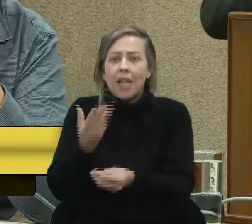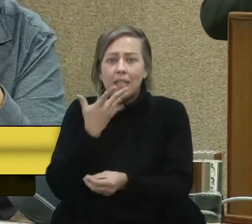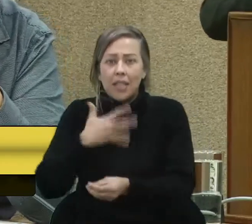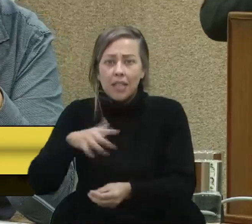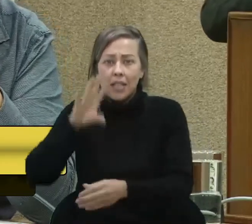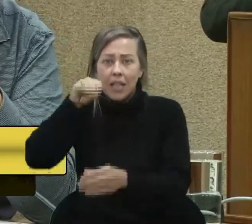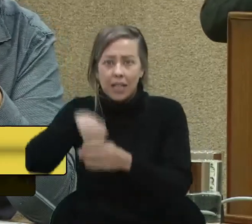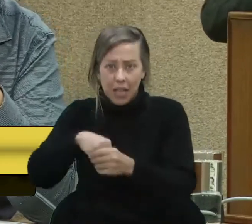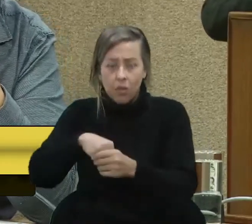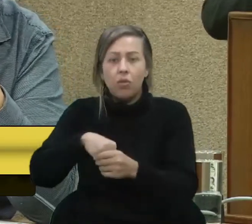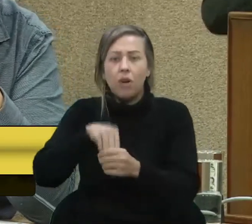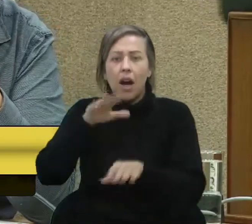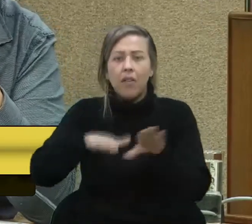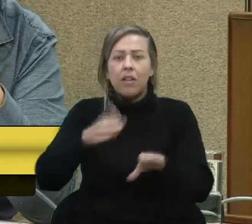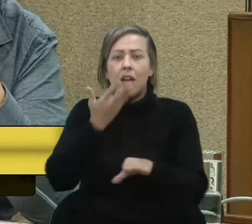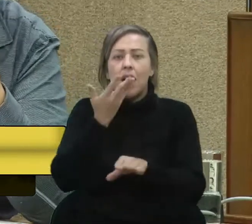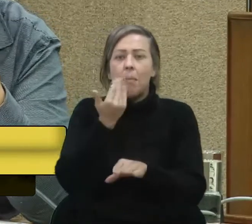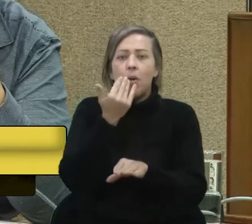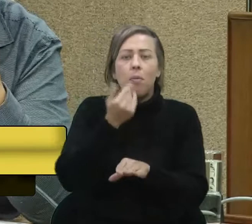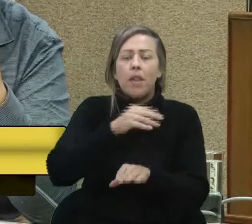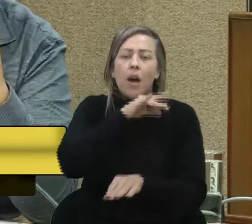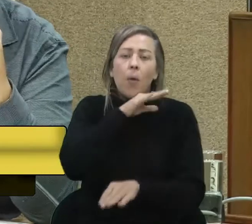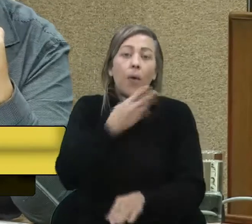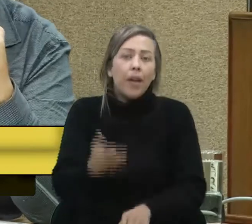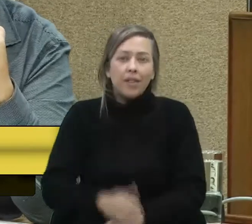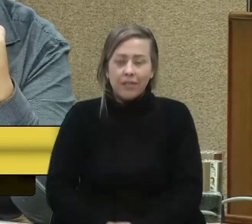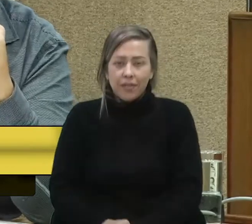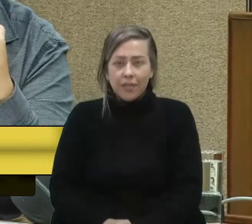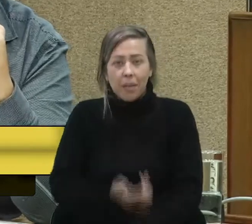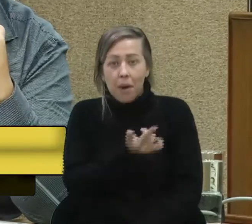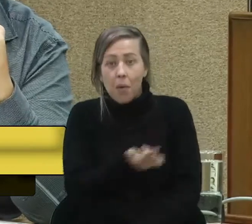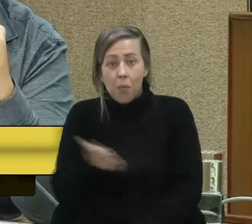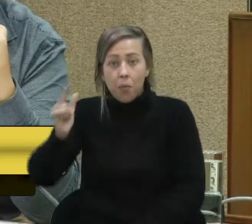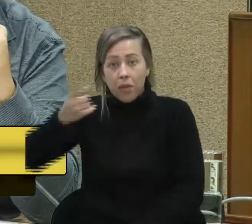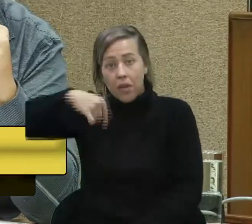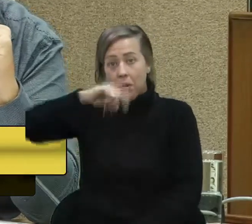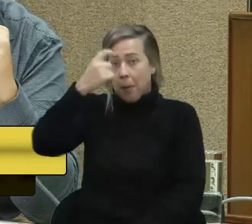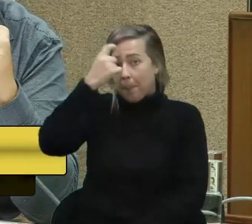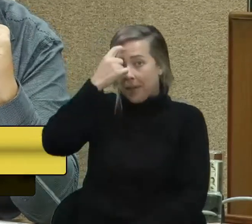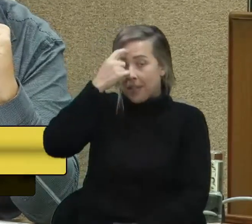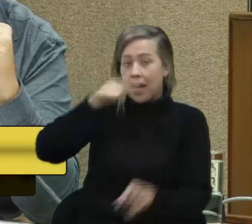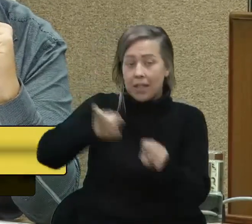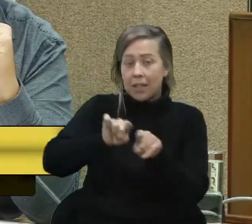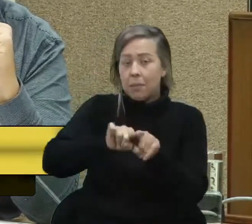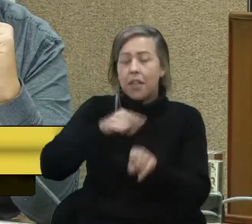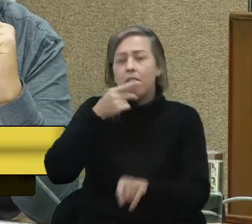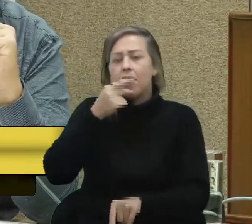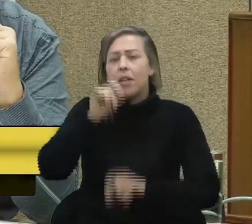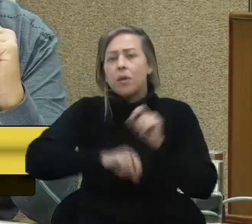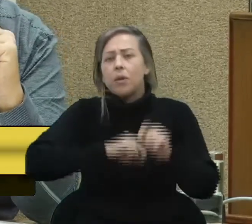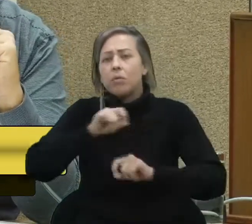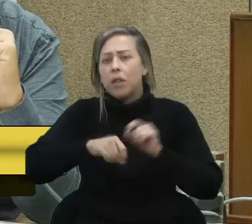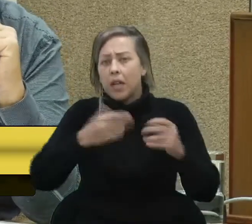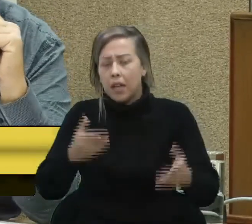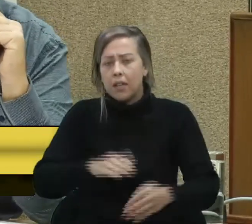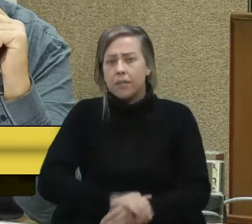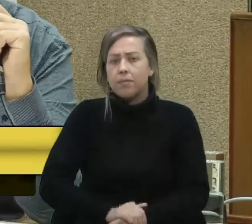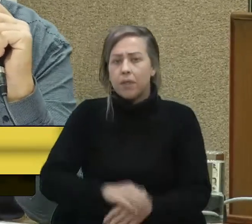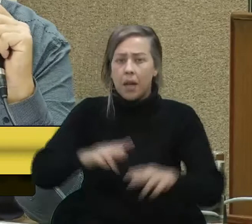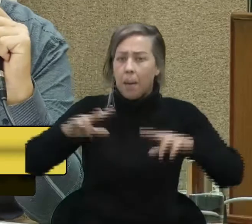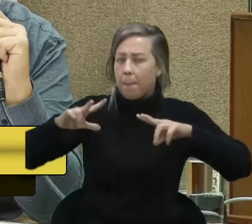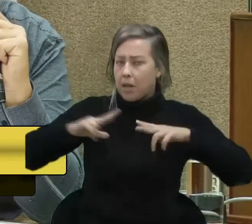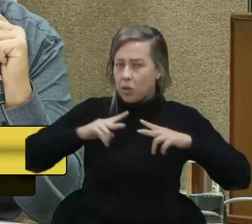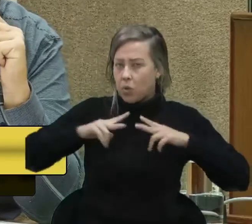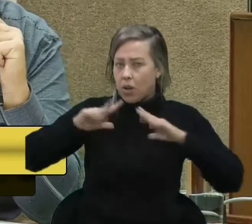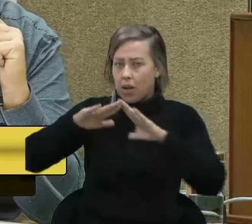da creche, muitas vezes, é uma comida inadequada, que é uma outra questão para a gente pensar também quando a gente fala em iniciativa